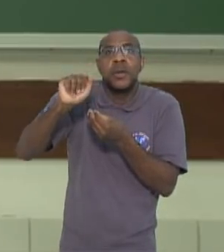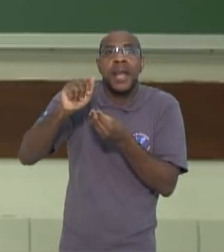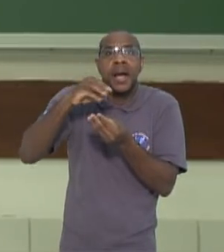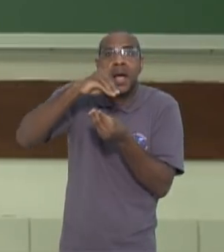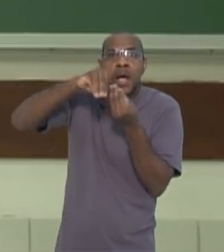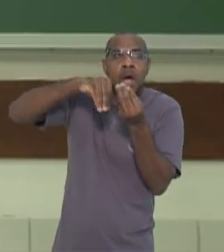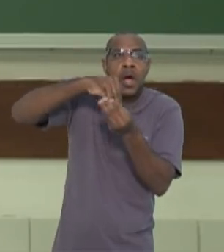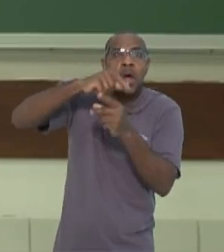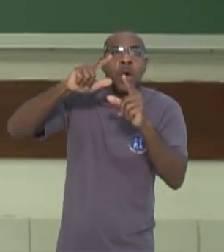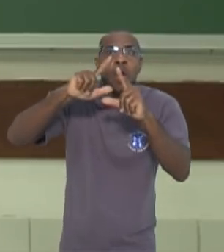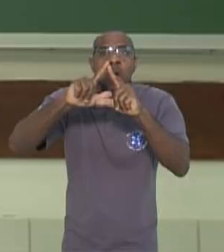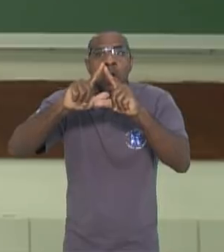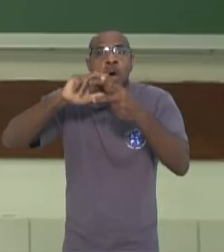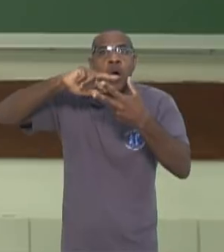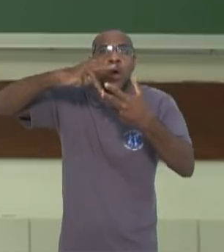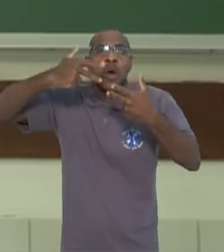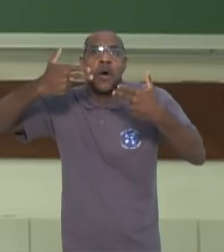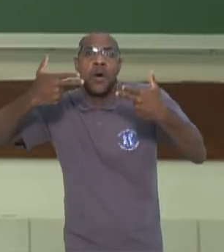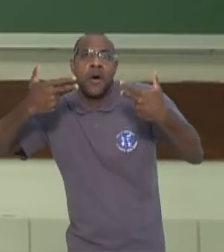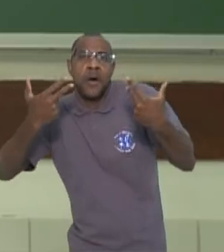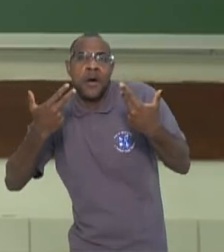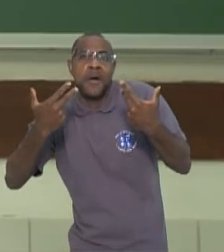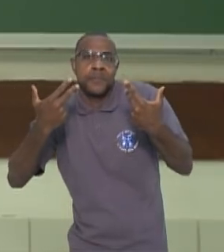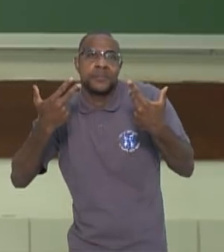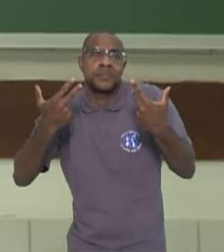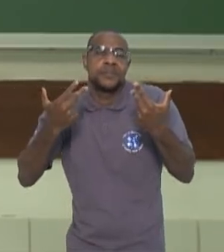formas, misturar características